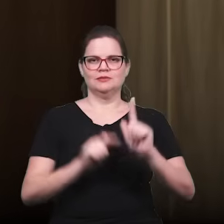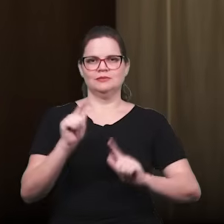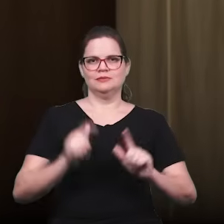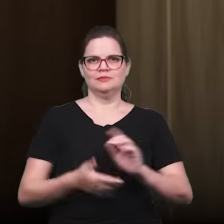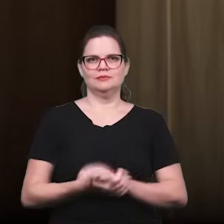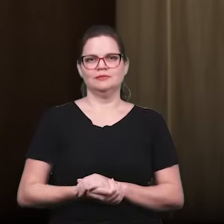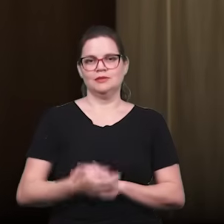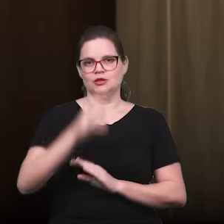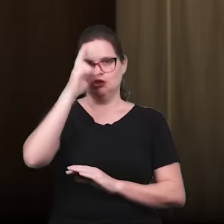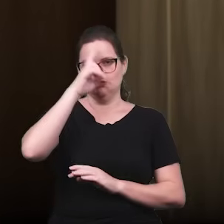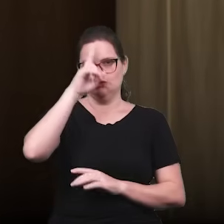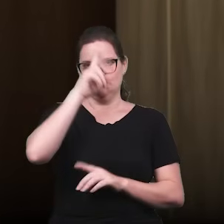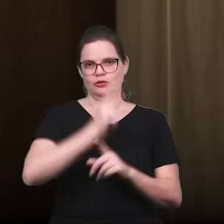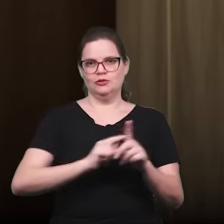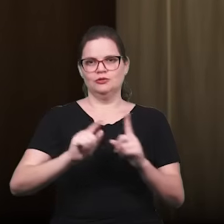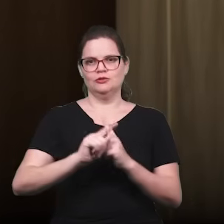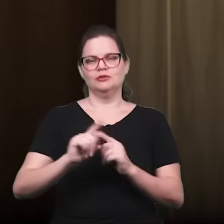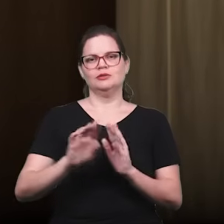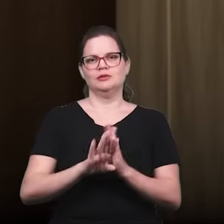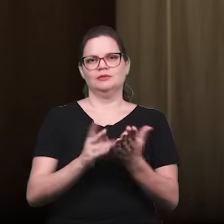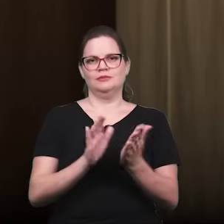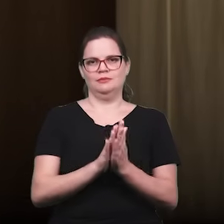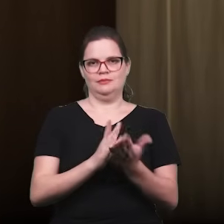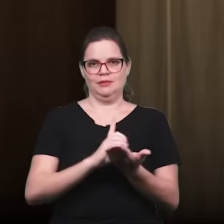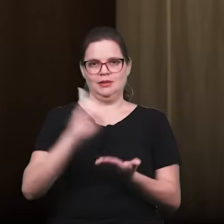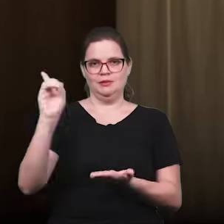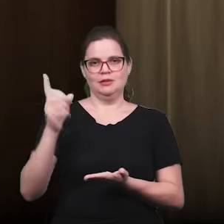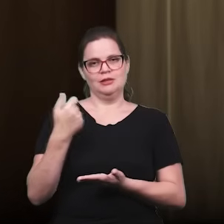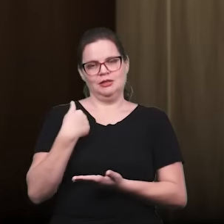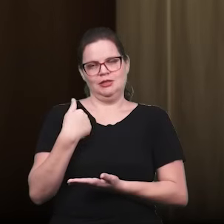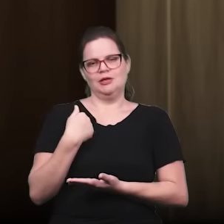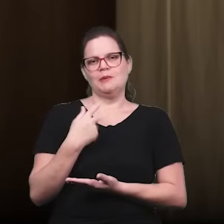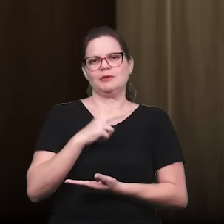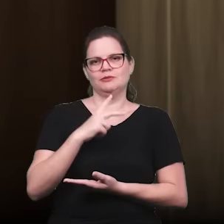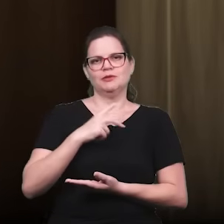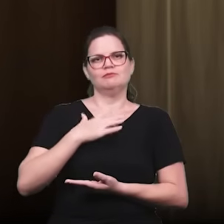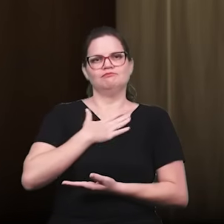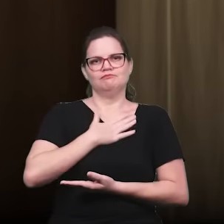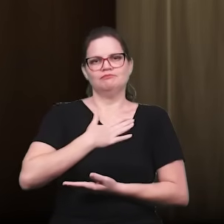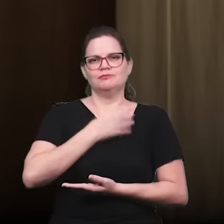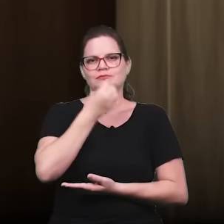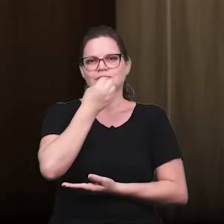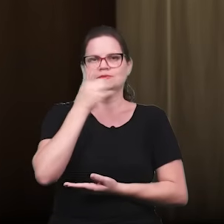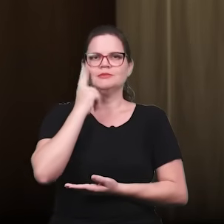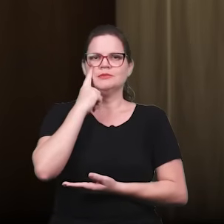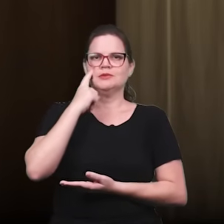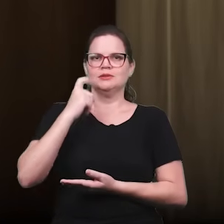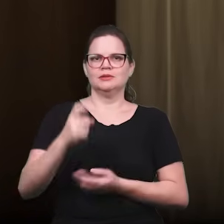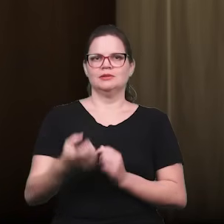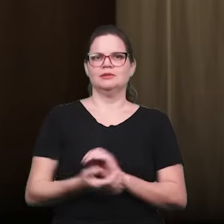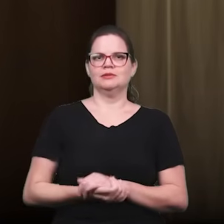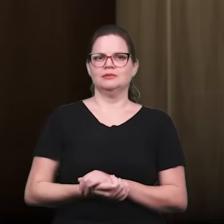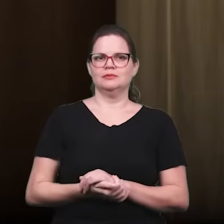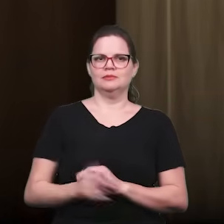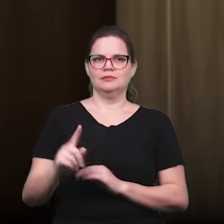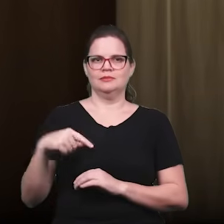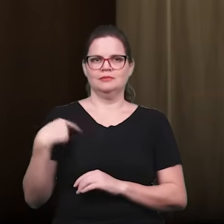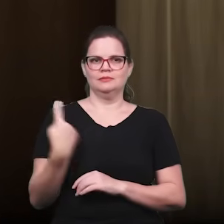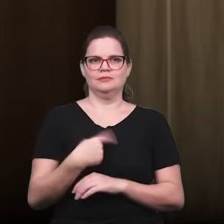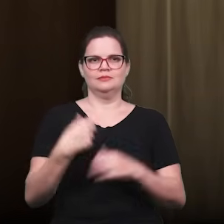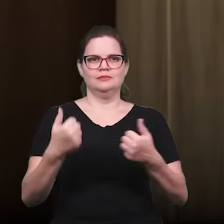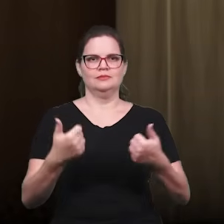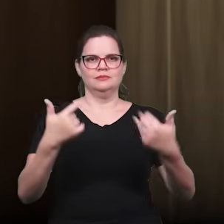programa História e Geografia Bíblica, que eu particularmente acho muito interessante